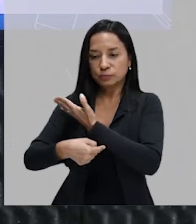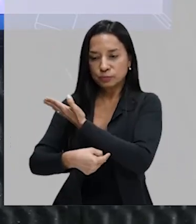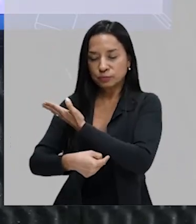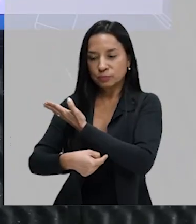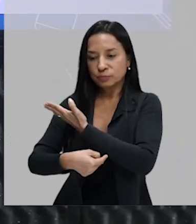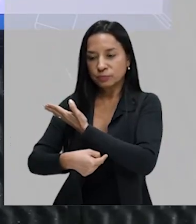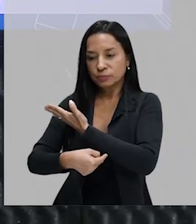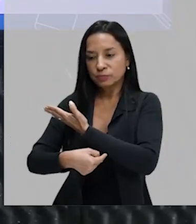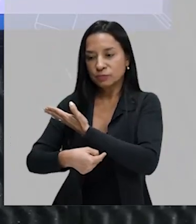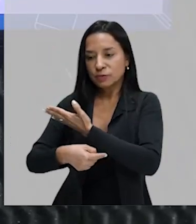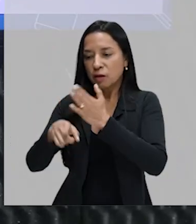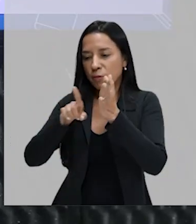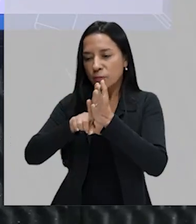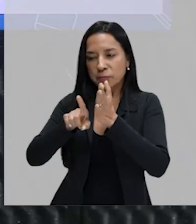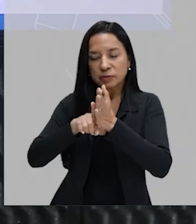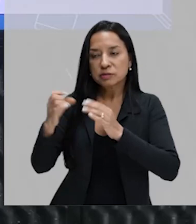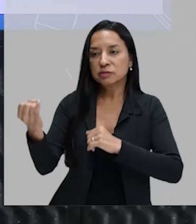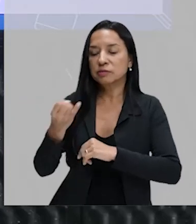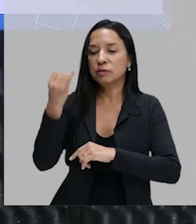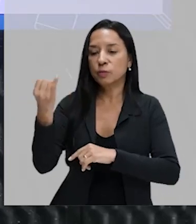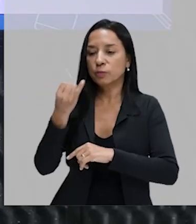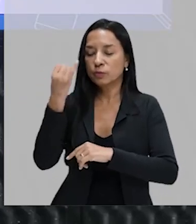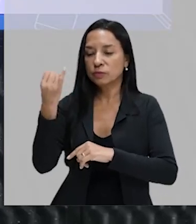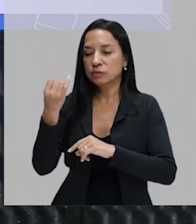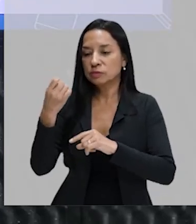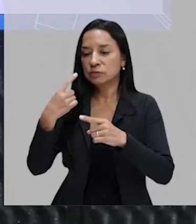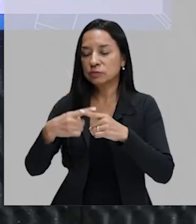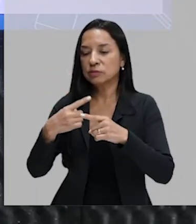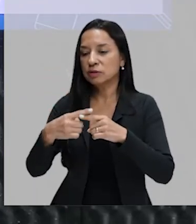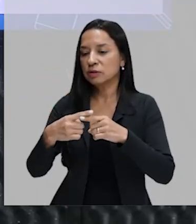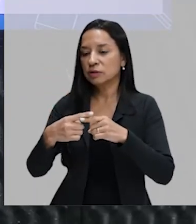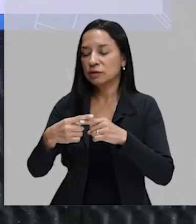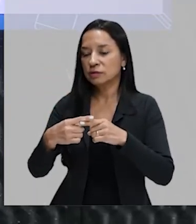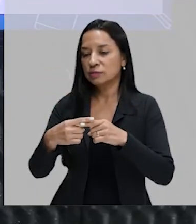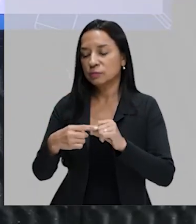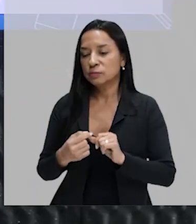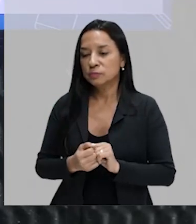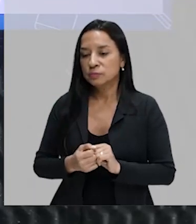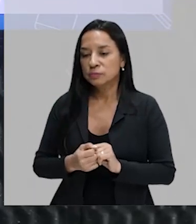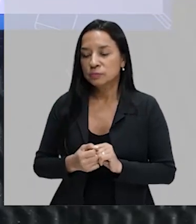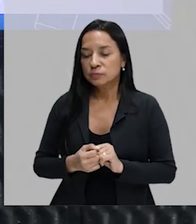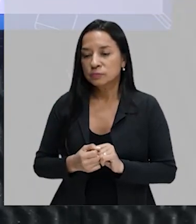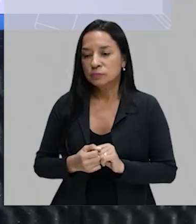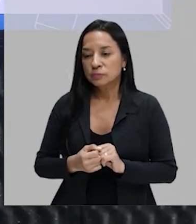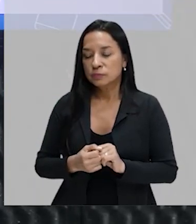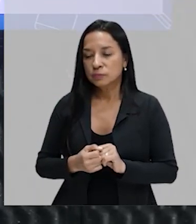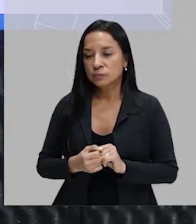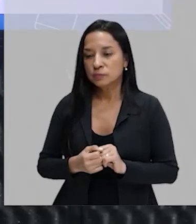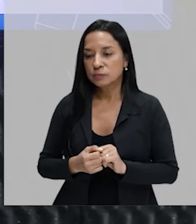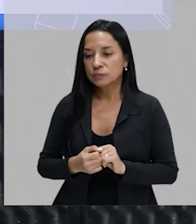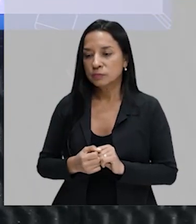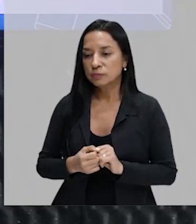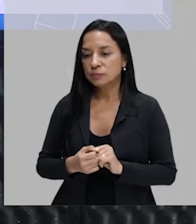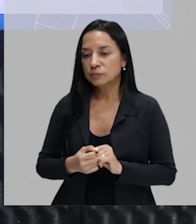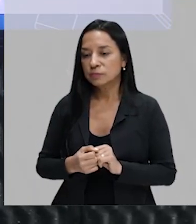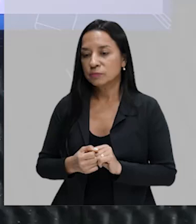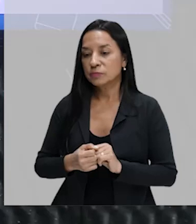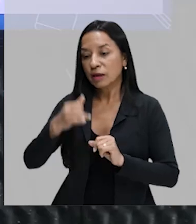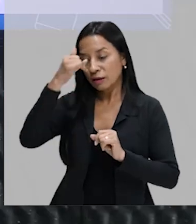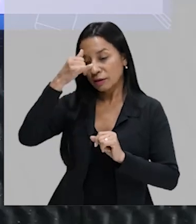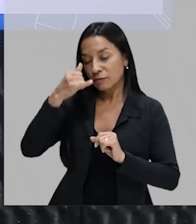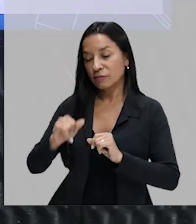Então, é um exame muito importante para que se promova principalmente a prevenção,